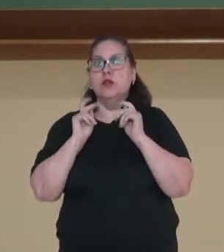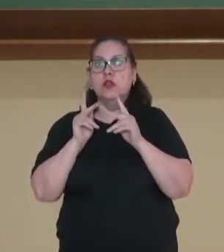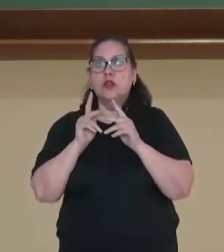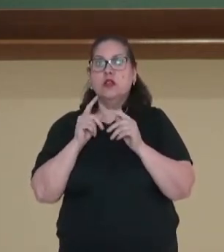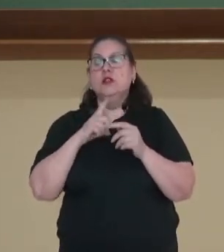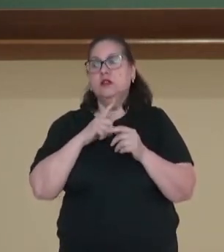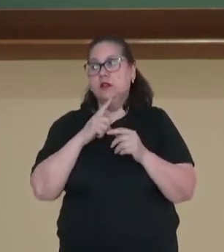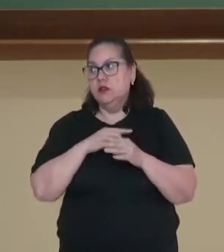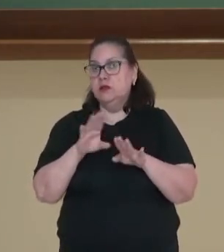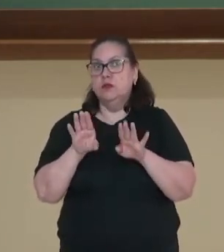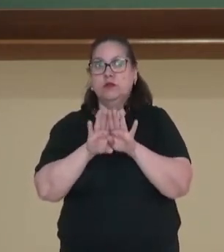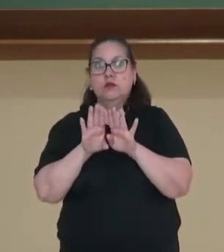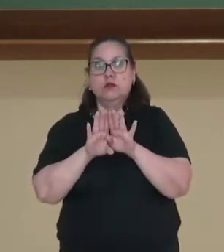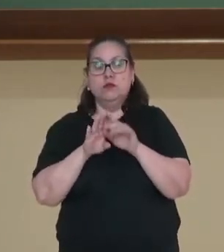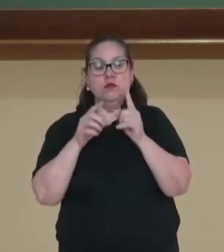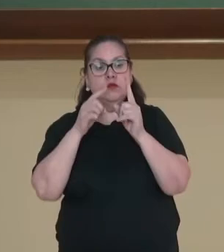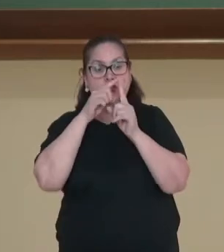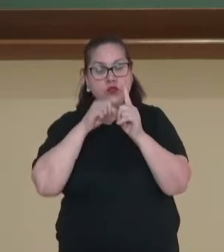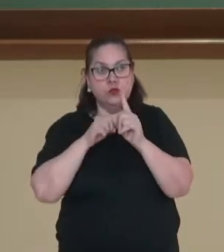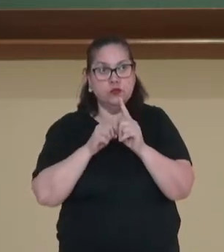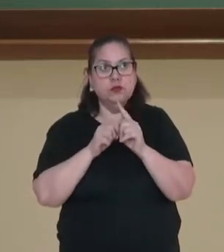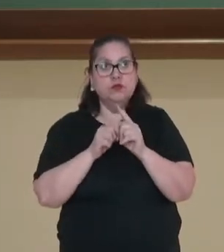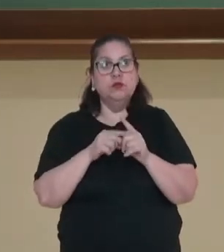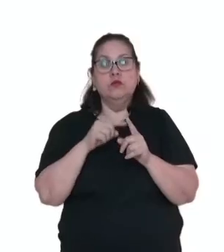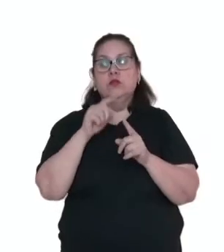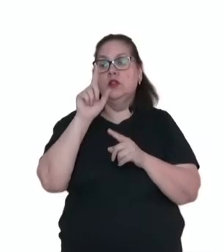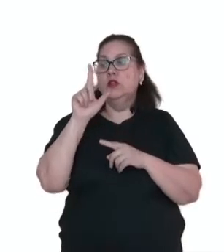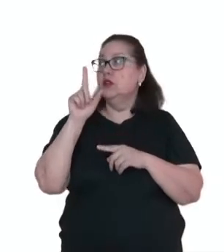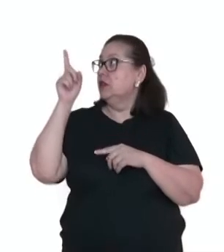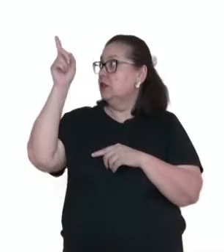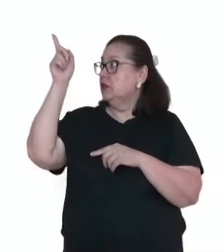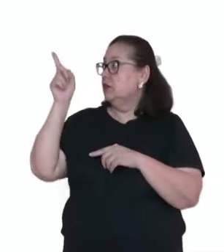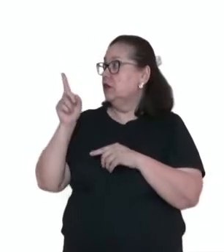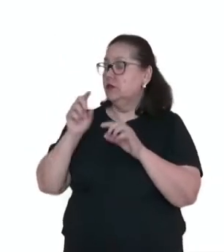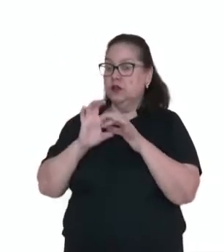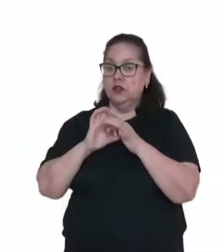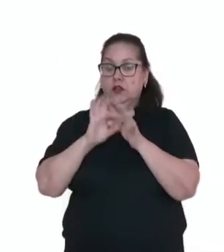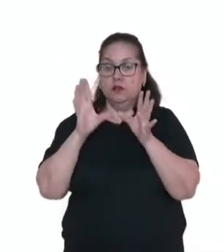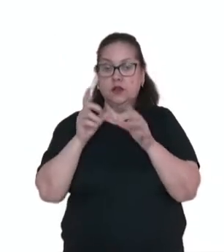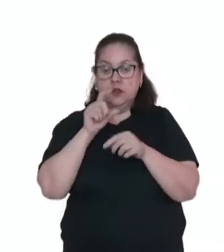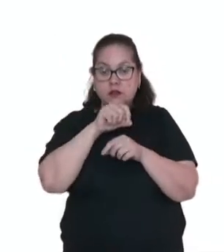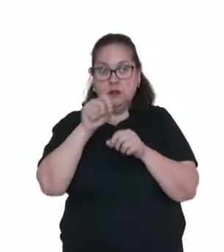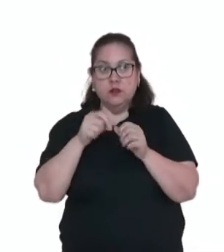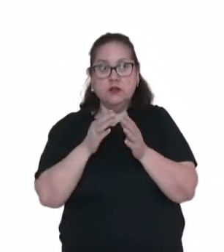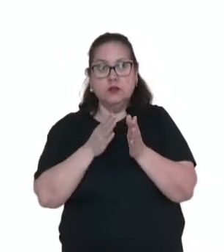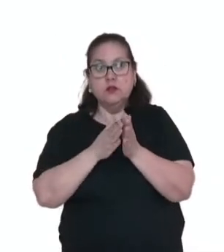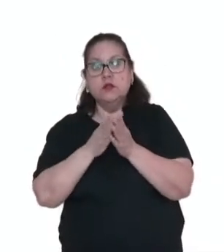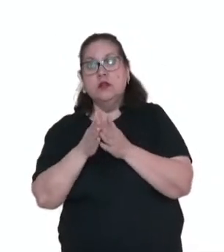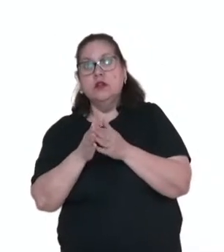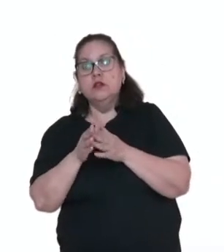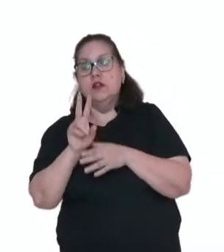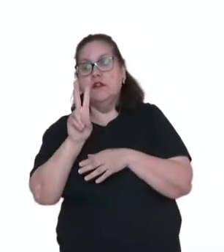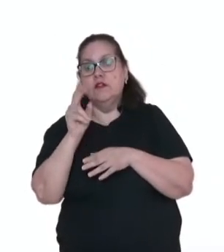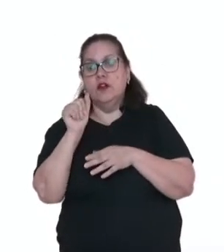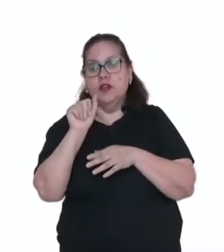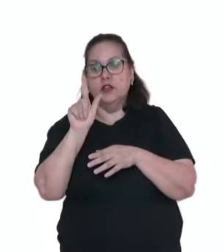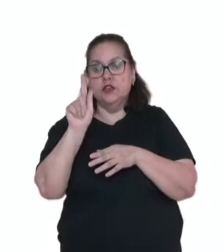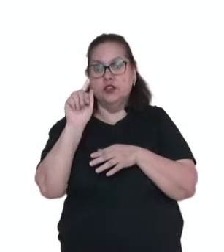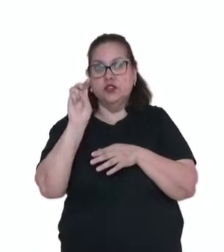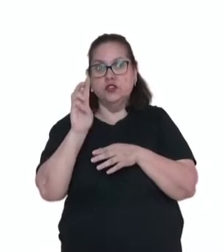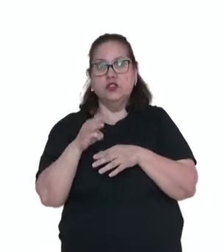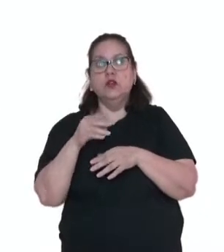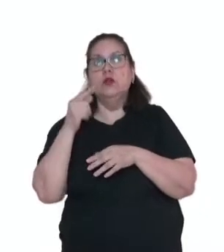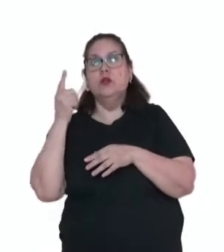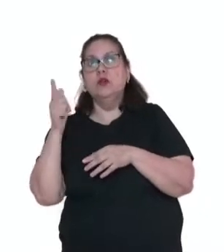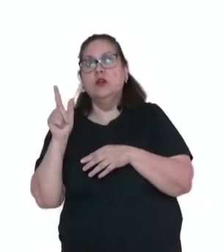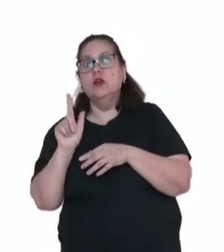A gente tem também, dos tipos de frutos, né, o legume, né, que vai liberar as sementes nas linhas laterais, como o da vagem, por exemplo. Tem